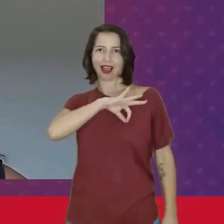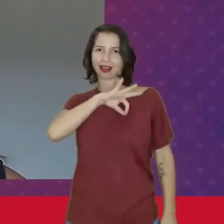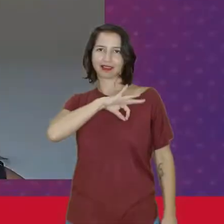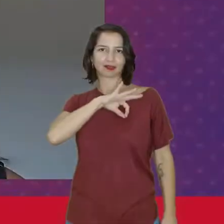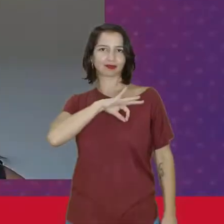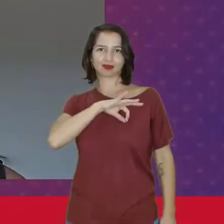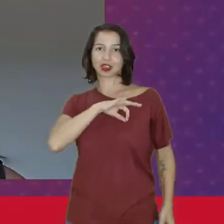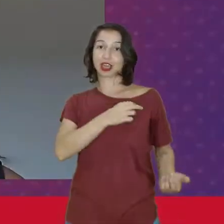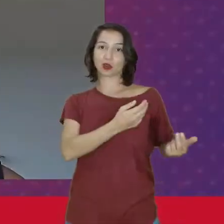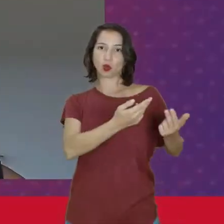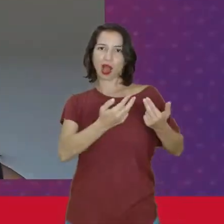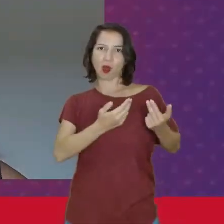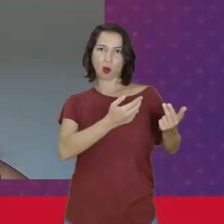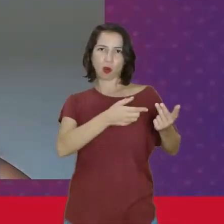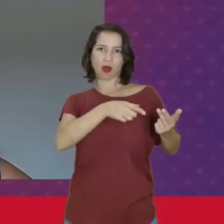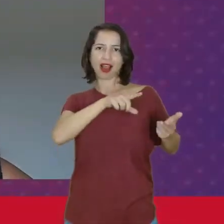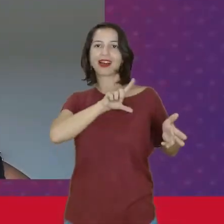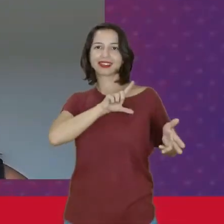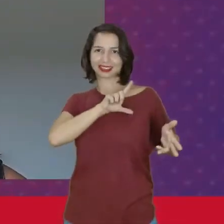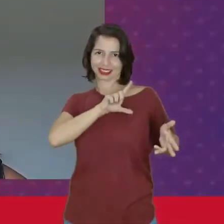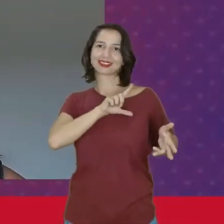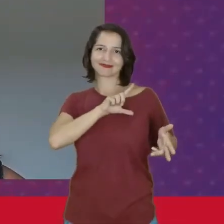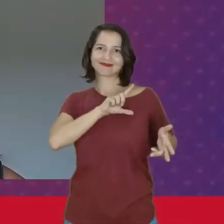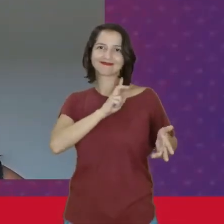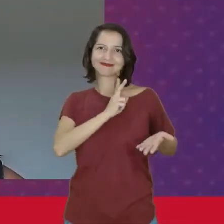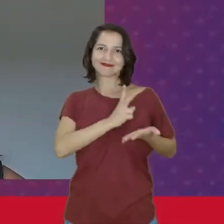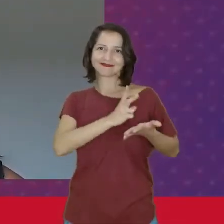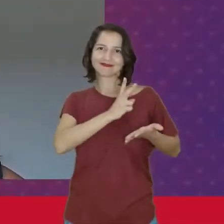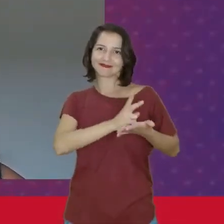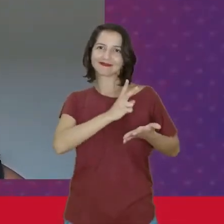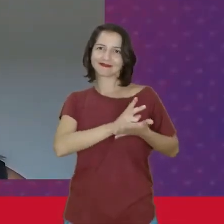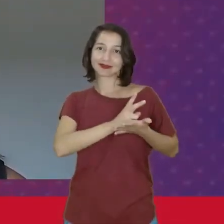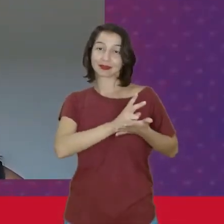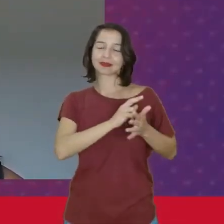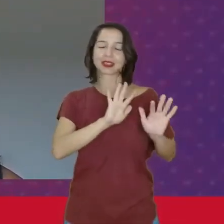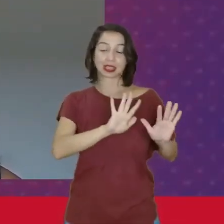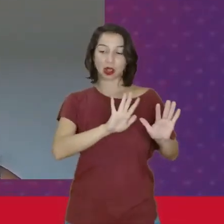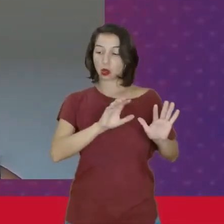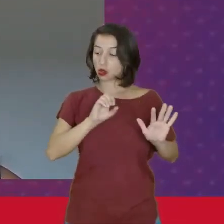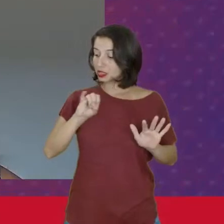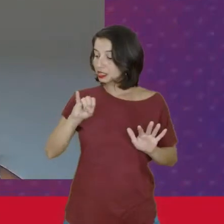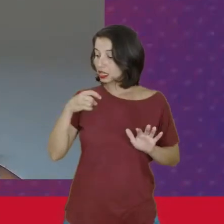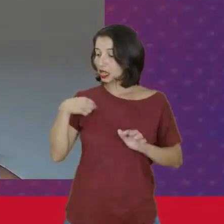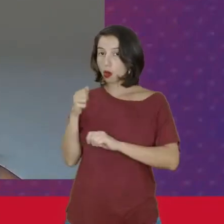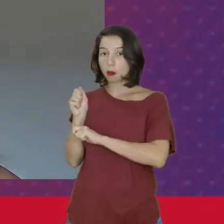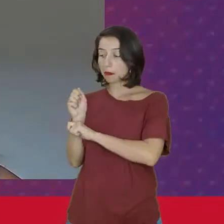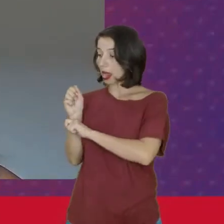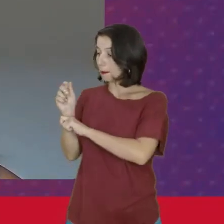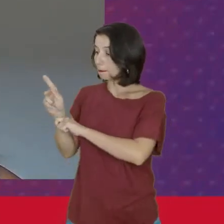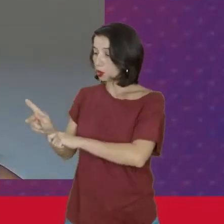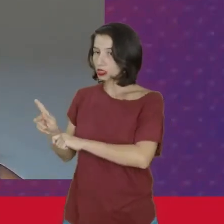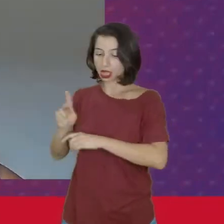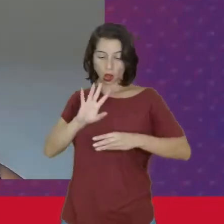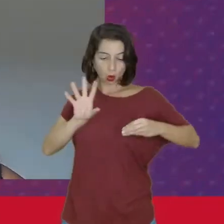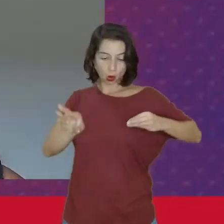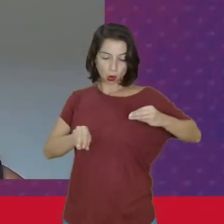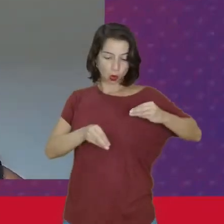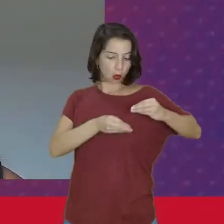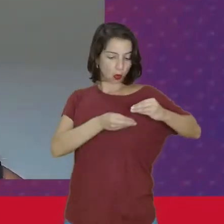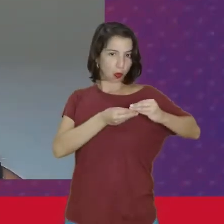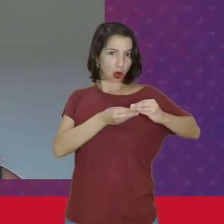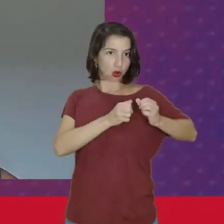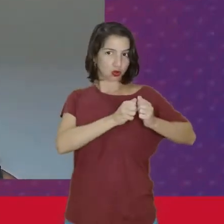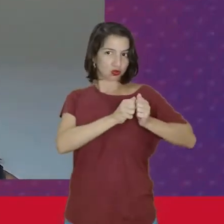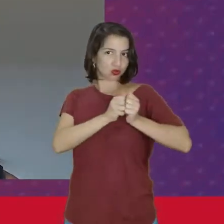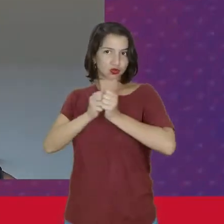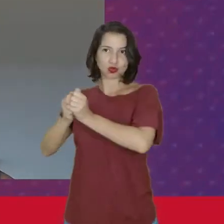era. Tanto que se eu me aposentar, esse bônus não me acompanha. O salário continua lá